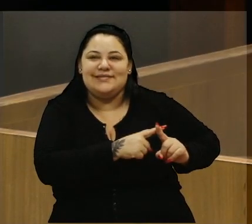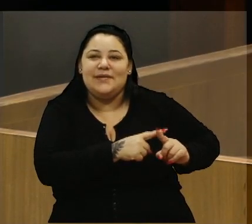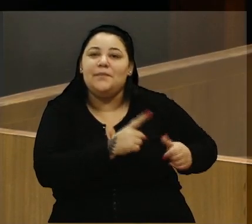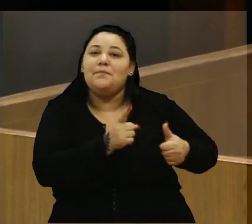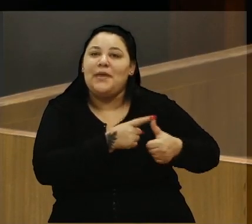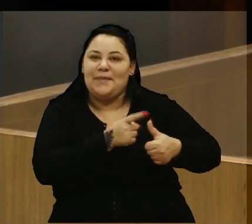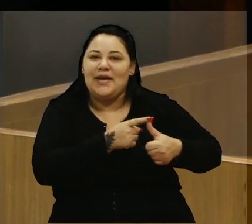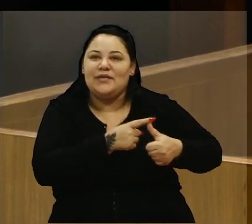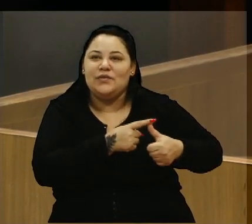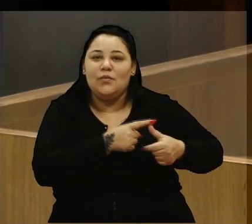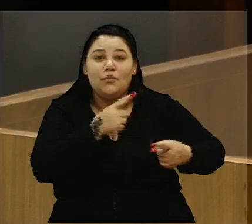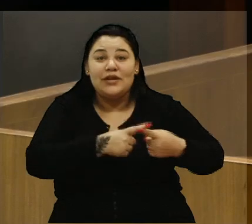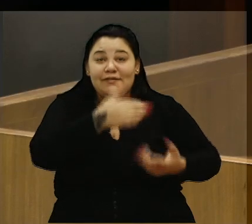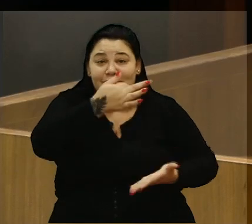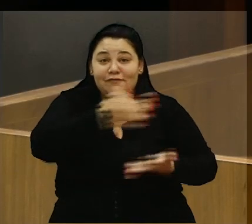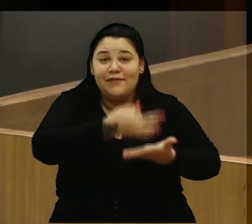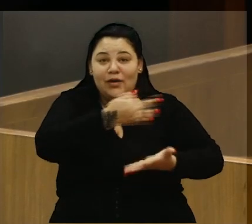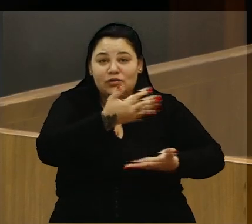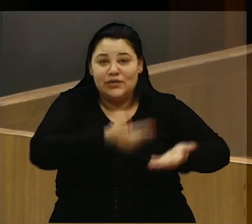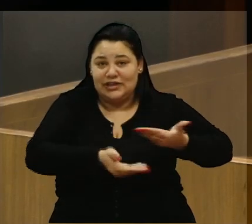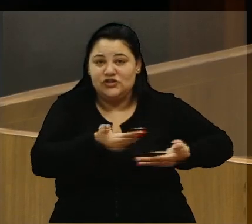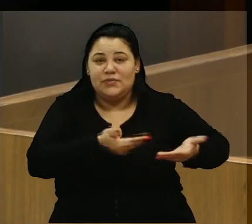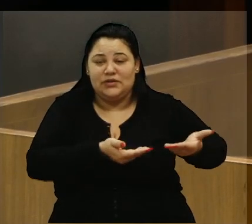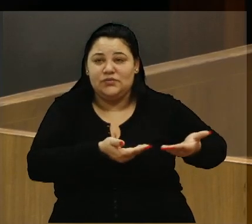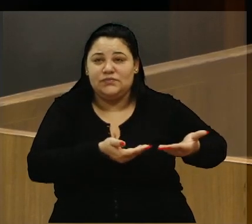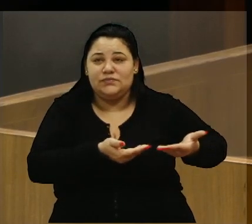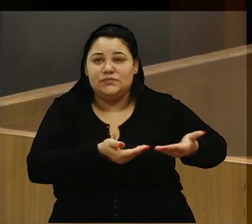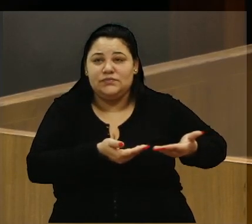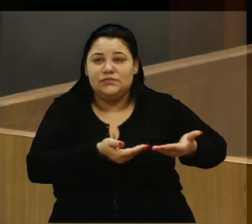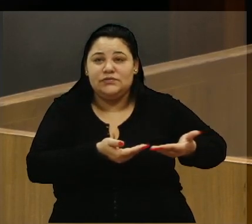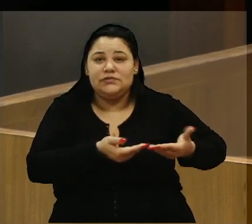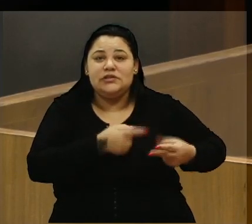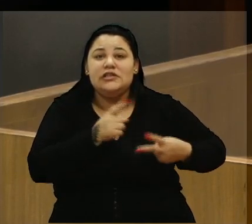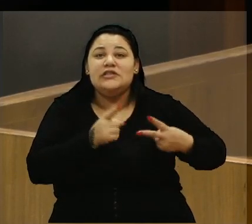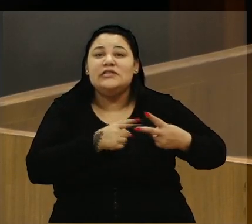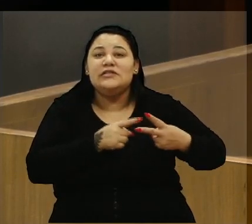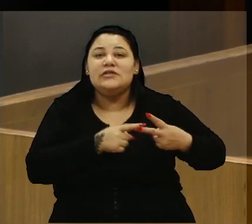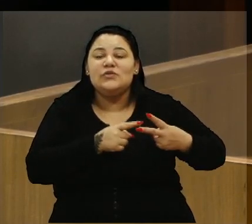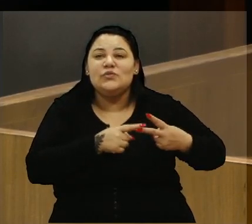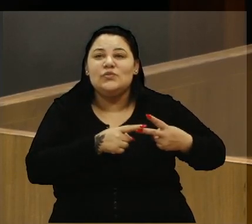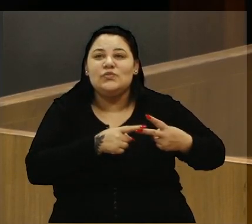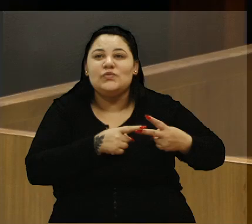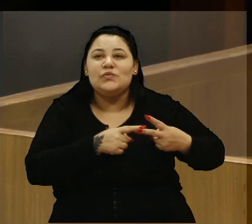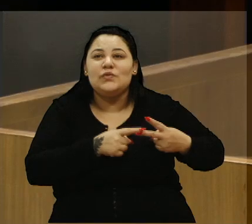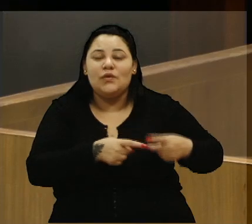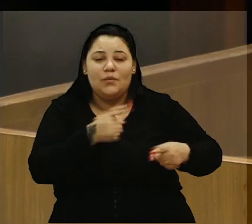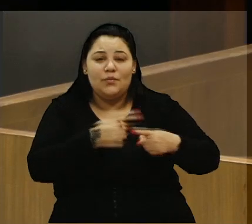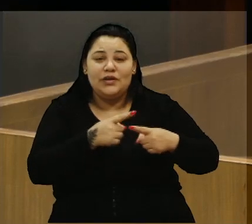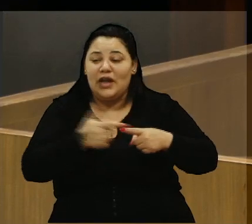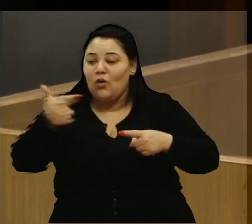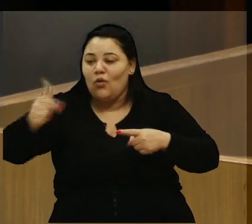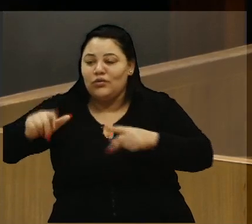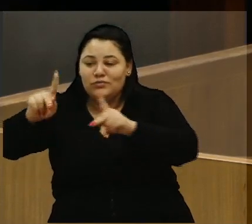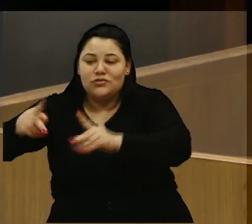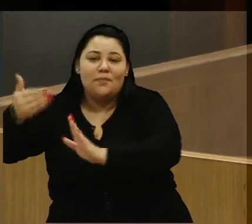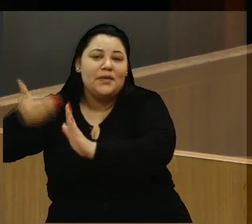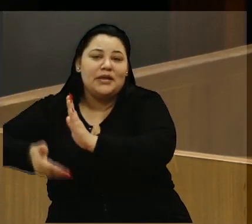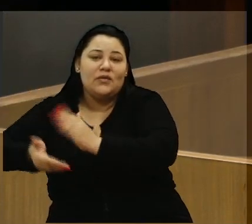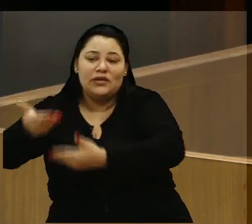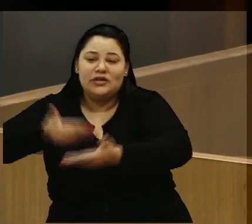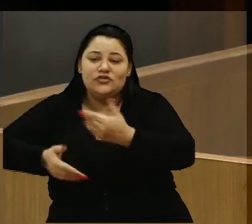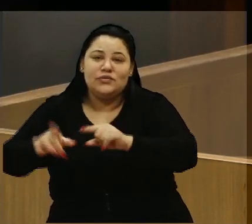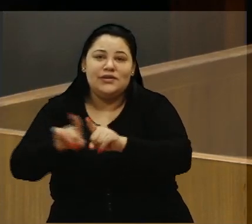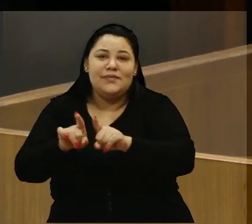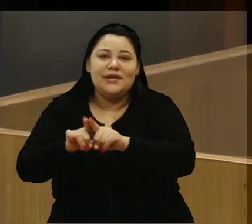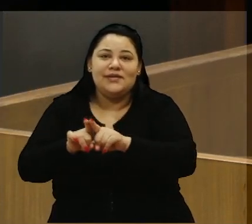Primeiro, porque ela não foi, e segundo, porque ela deixou de uma pessoa ser beneficiada. E ela pode chegar a dar